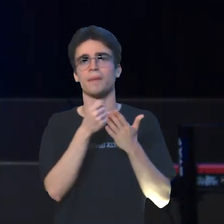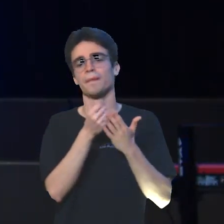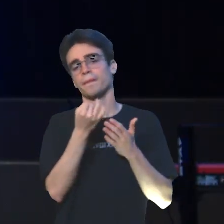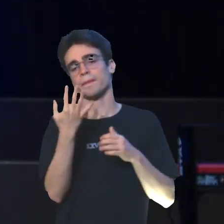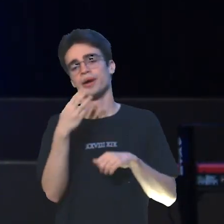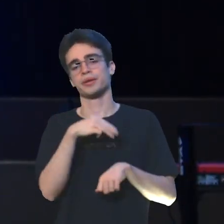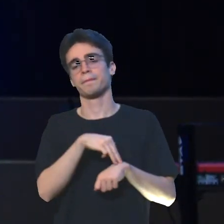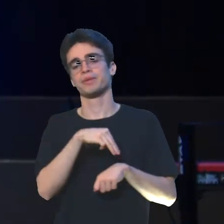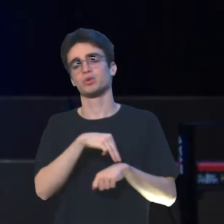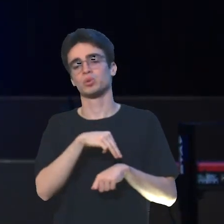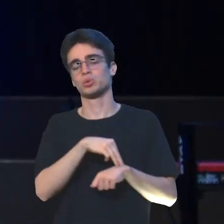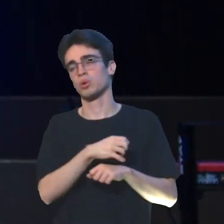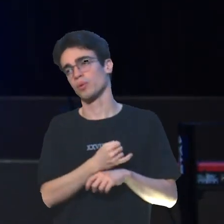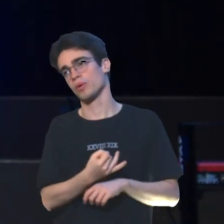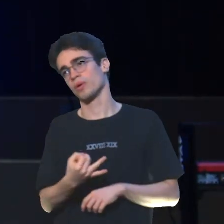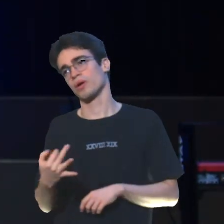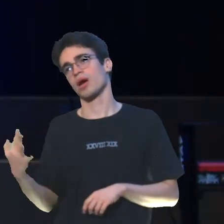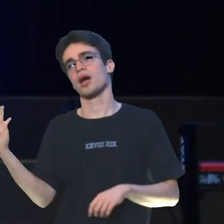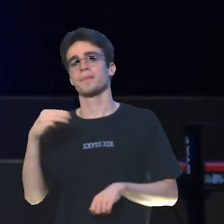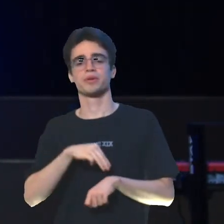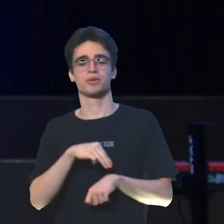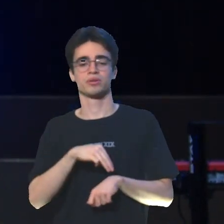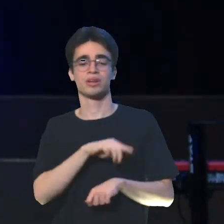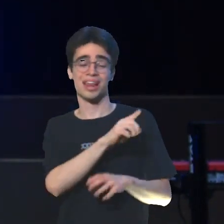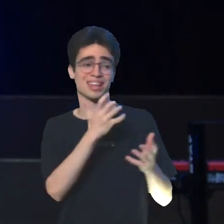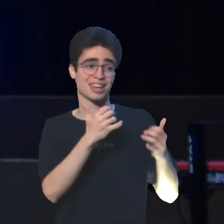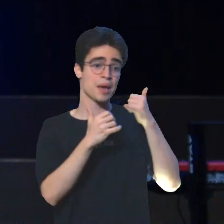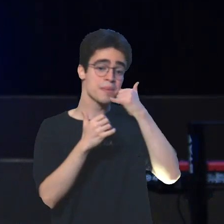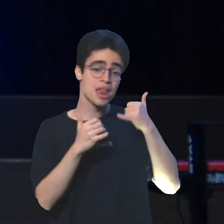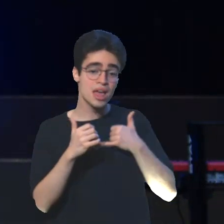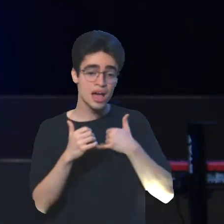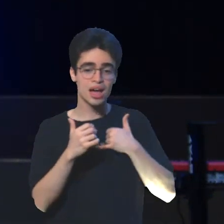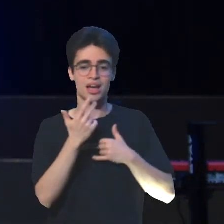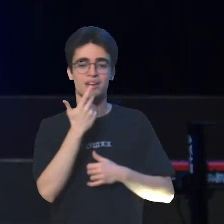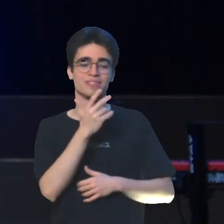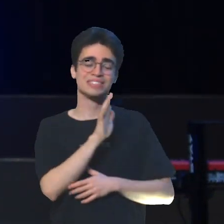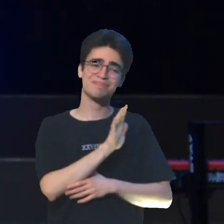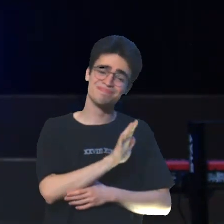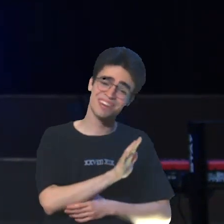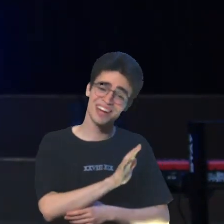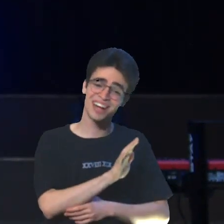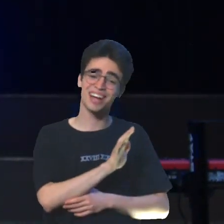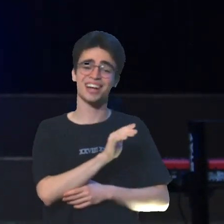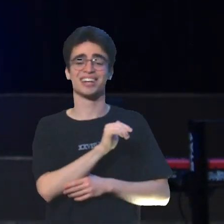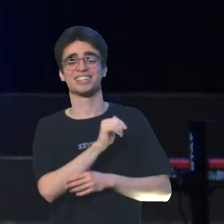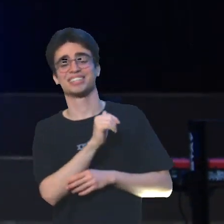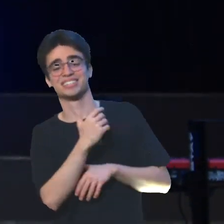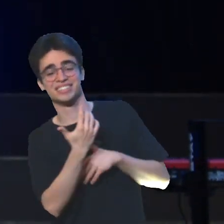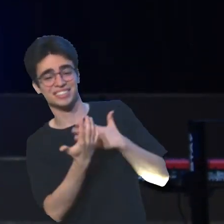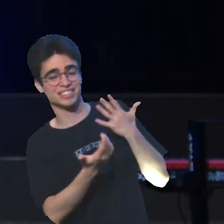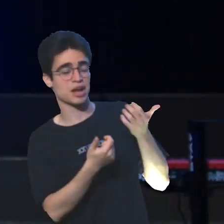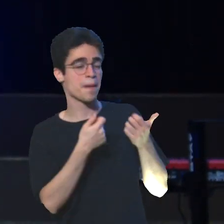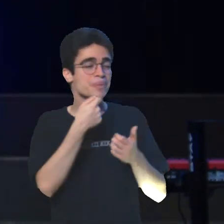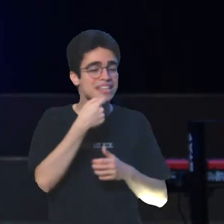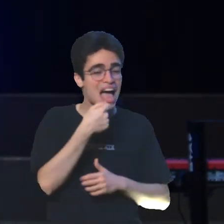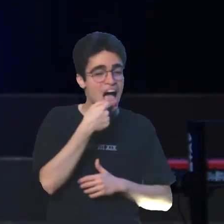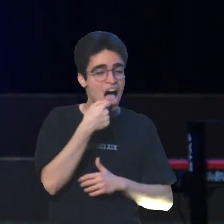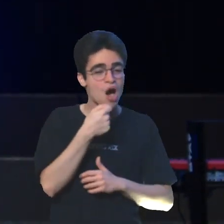minutos. Na verdade, ele queria me ligar. Falei: mano, manda áudio.